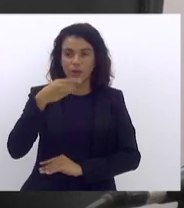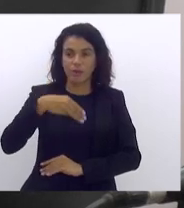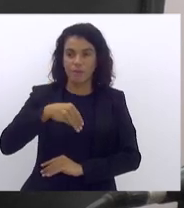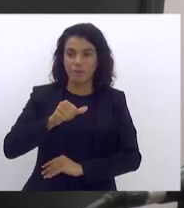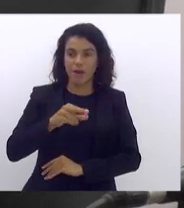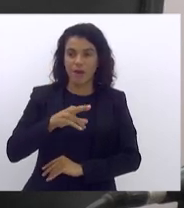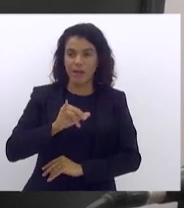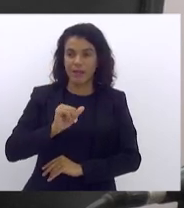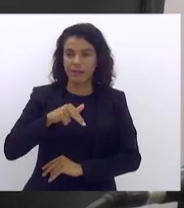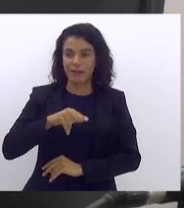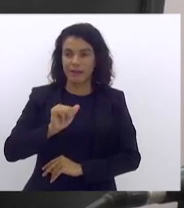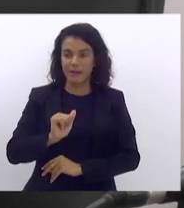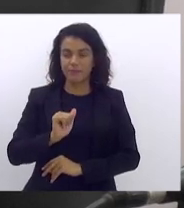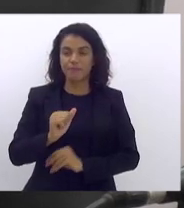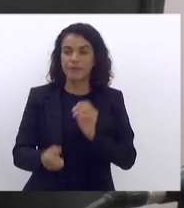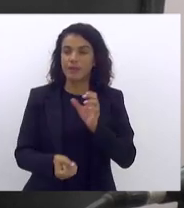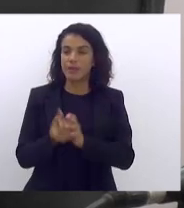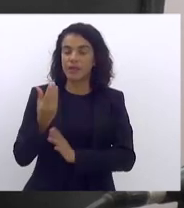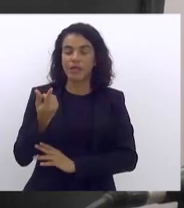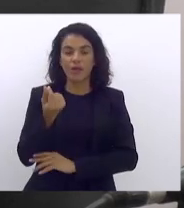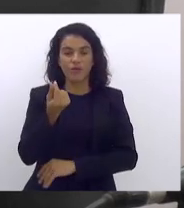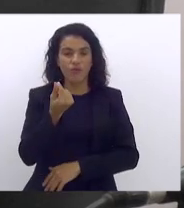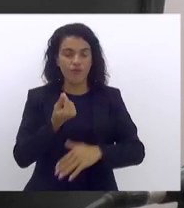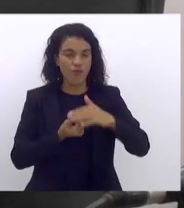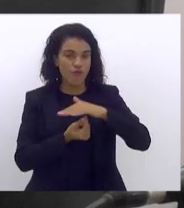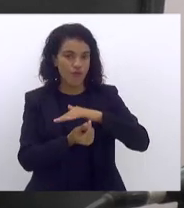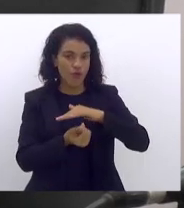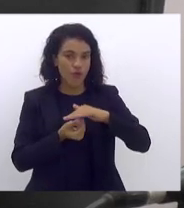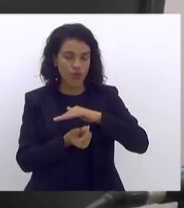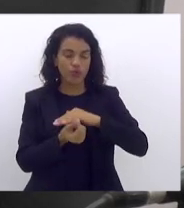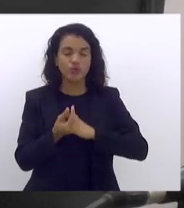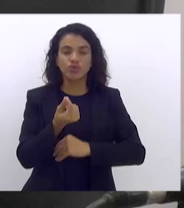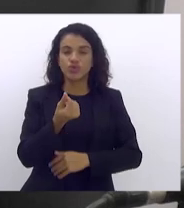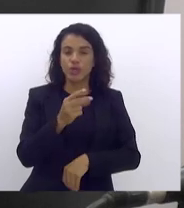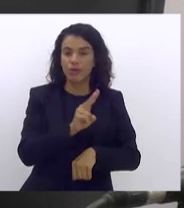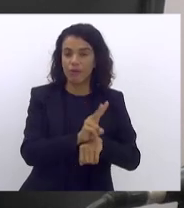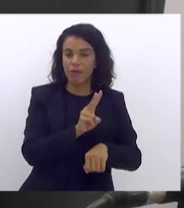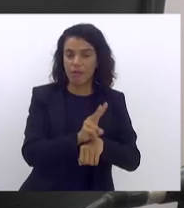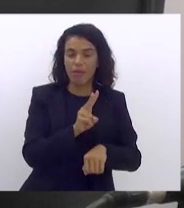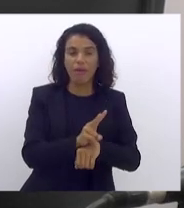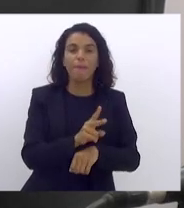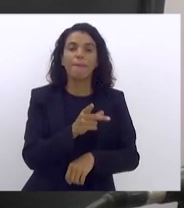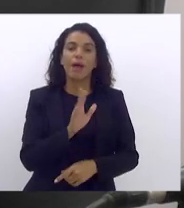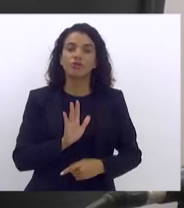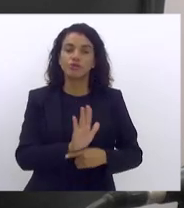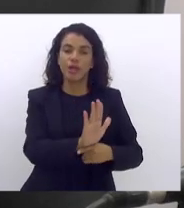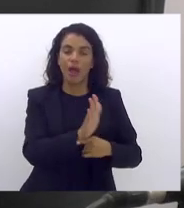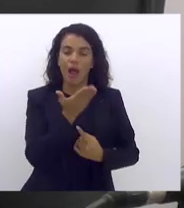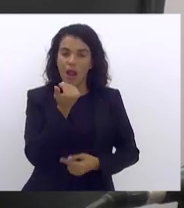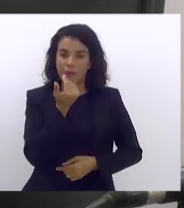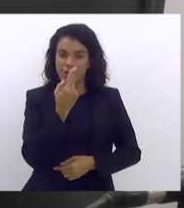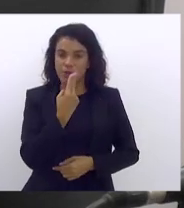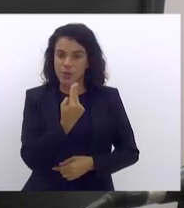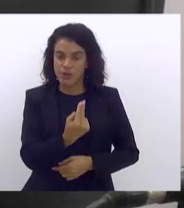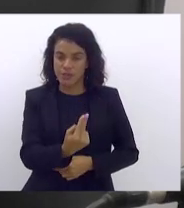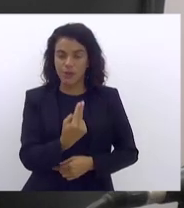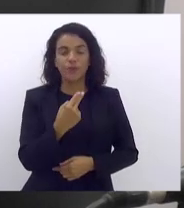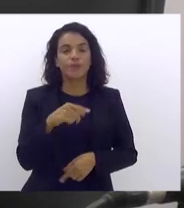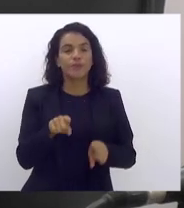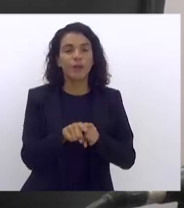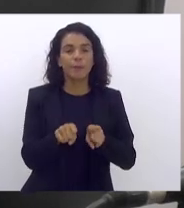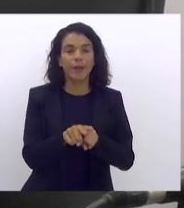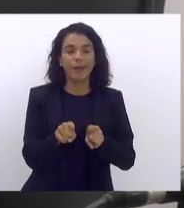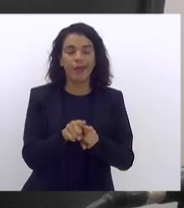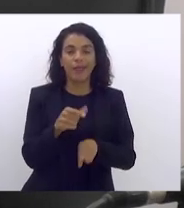do MST. Cria o Fundo Estadual de Segurança Alimentar e Nutricional, altera a Lei 4.056, de